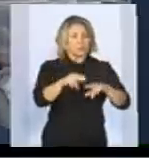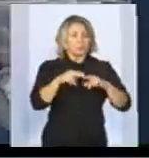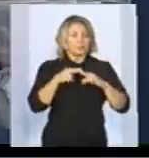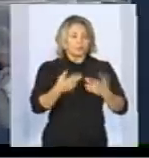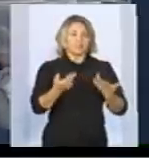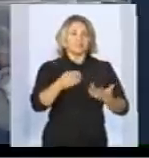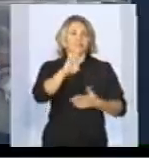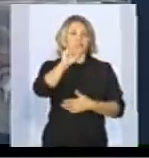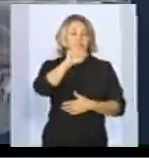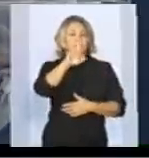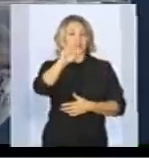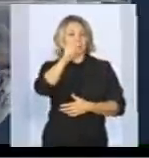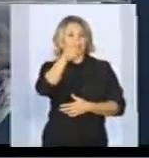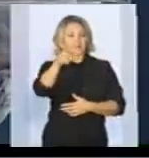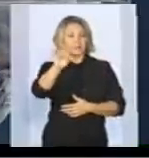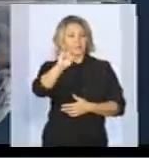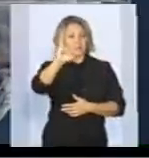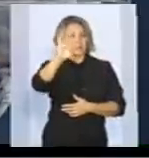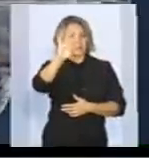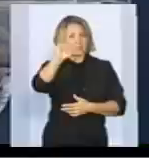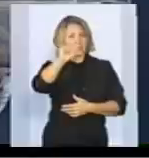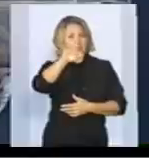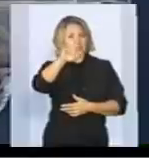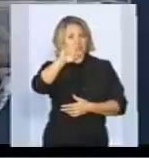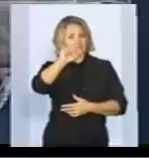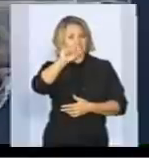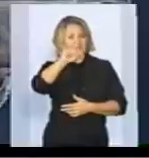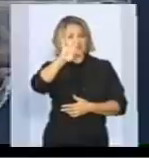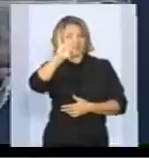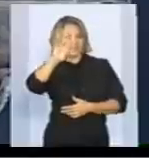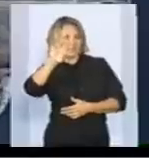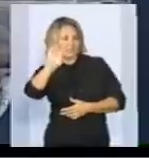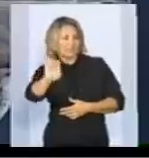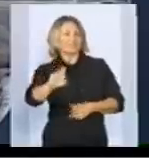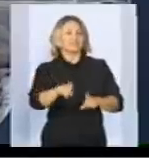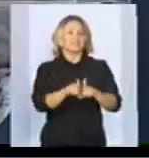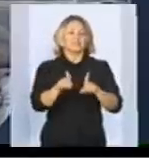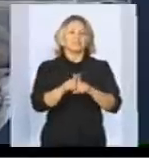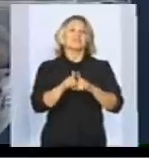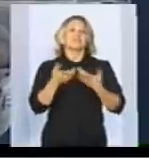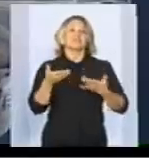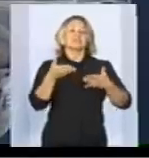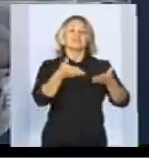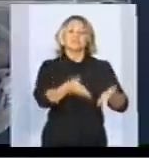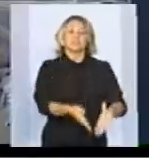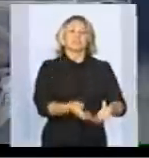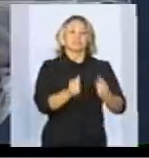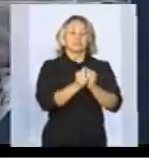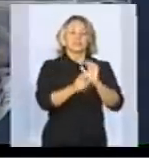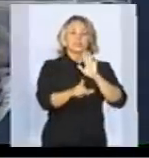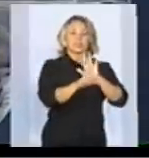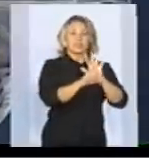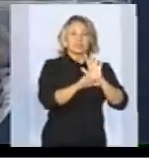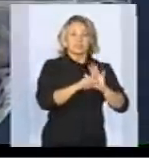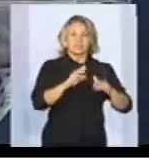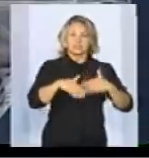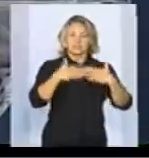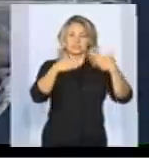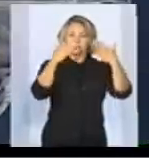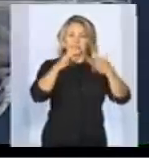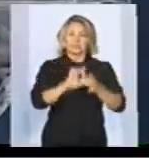barão de tararé participou ativamente dos debates que culminaram com a aprovação da Lei 12485 e posteriormente no seu processo de